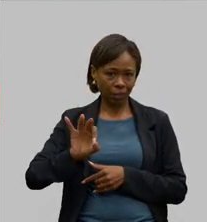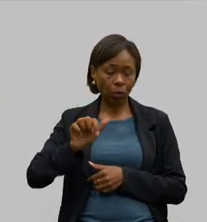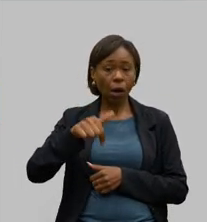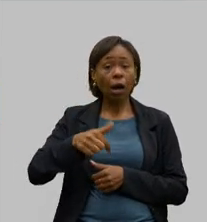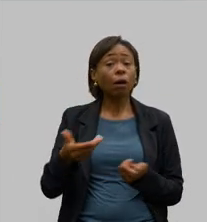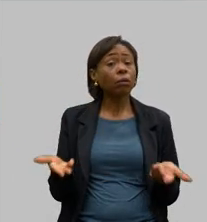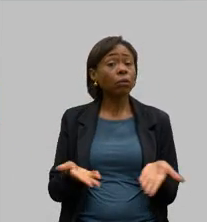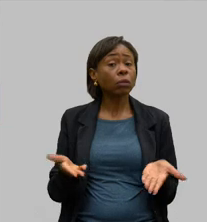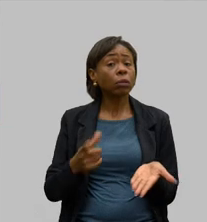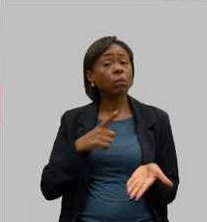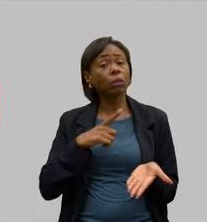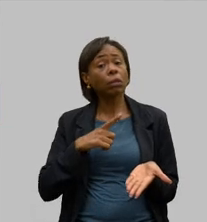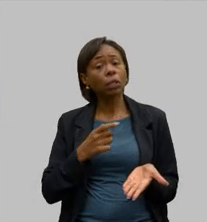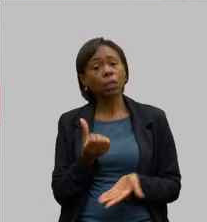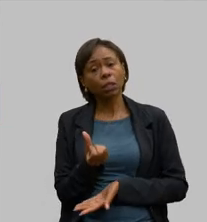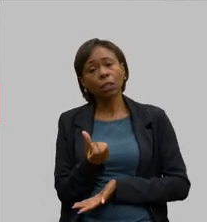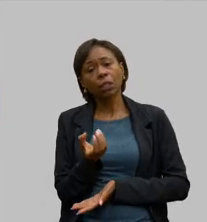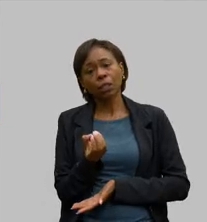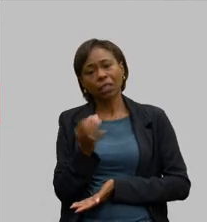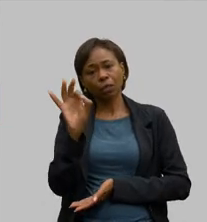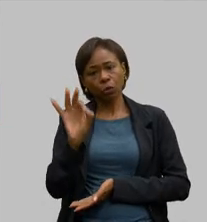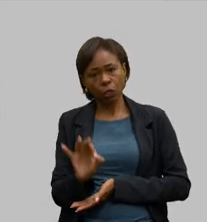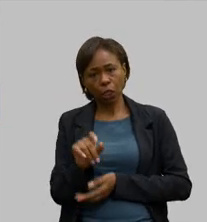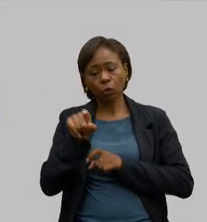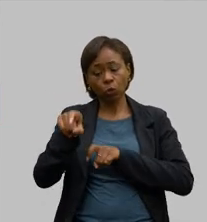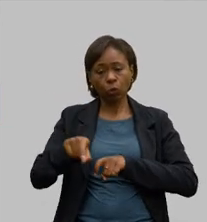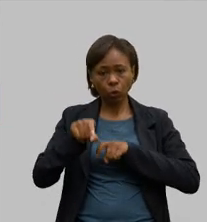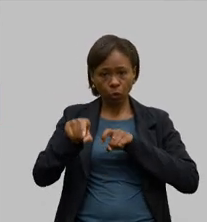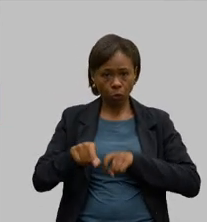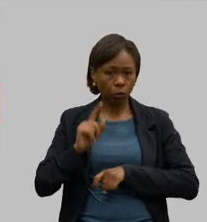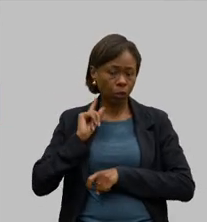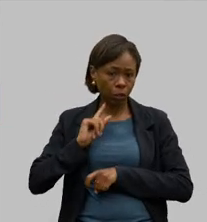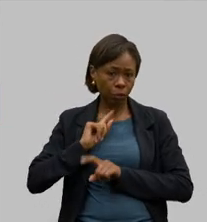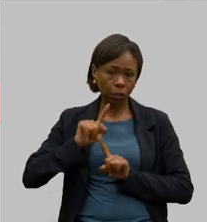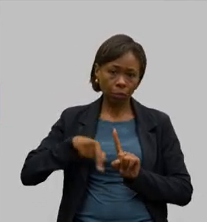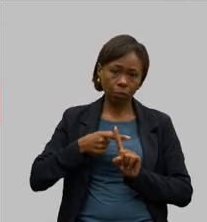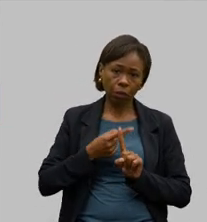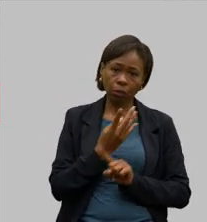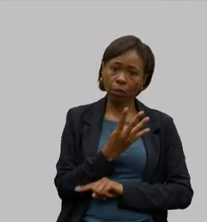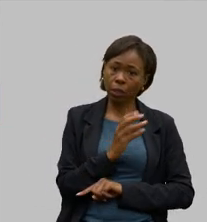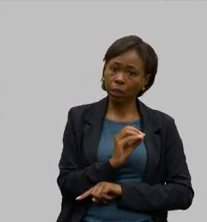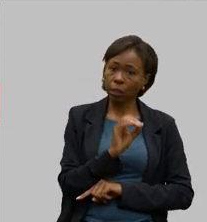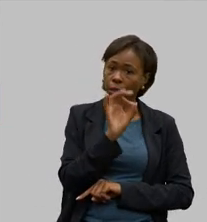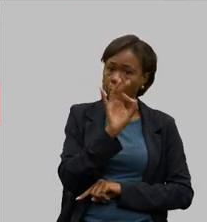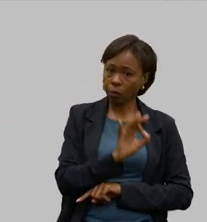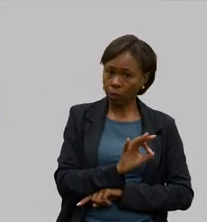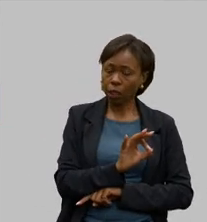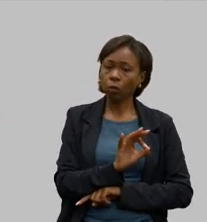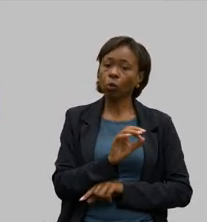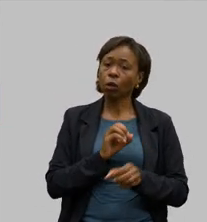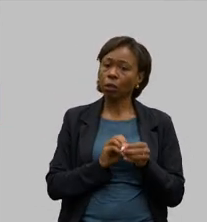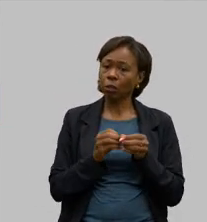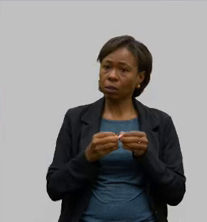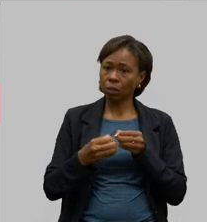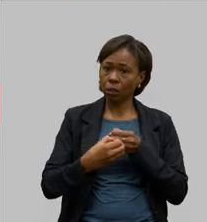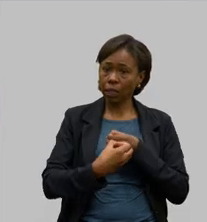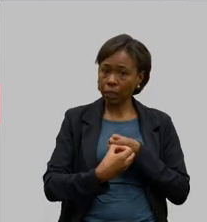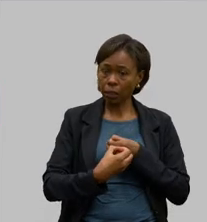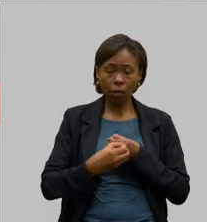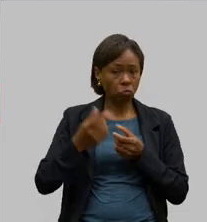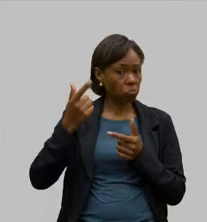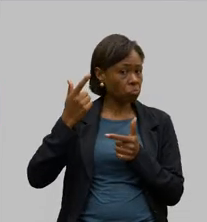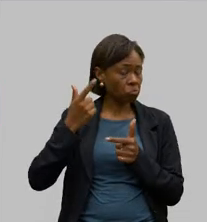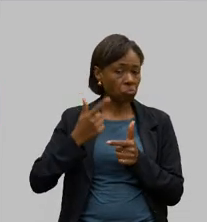eh 60% pro interior de Minas Gerais e 40% na região metropolitana isso não tá trazendo problemas